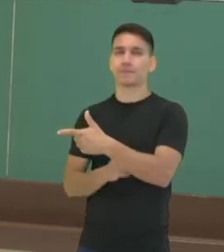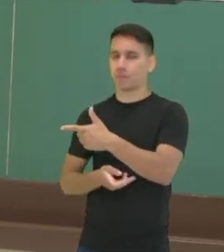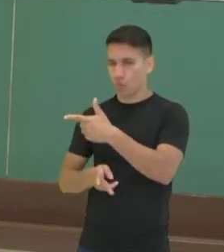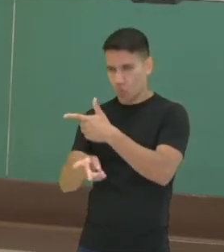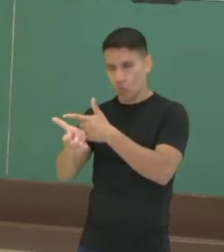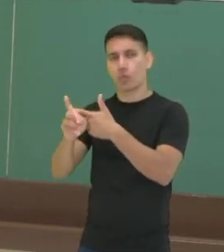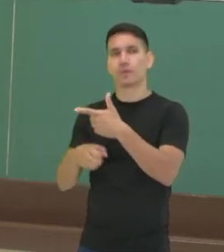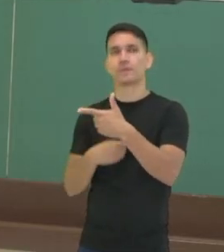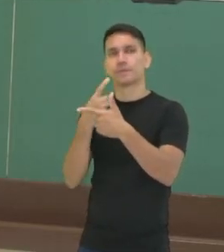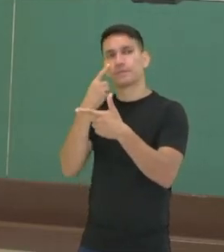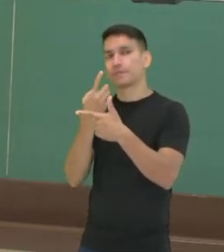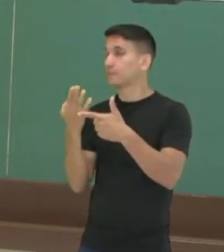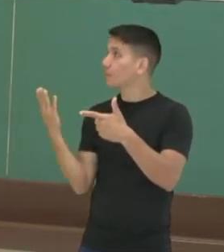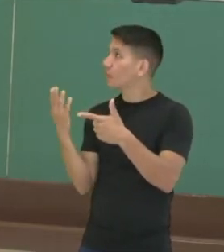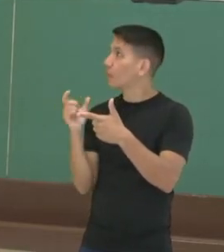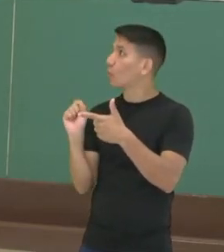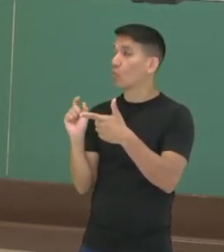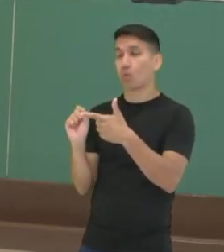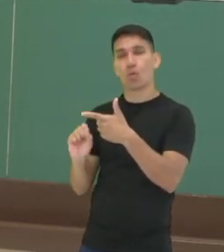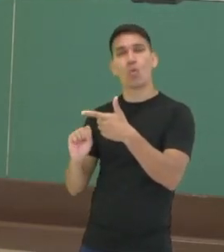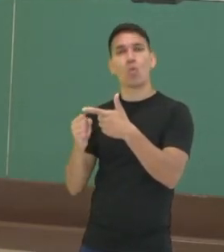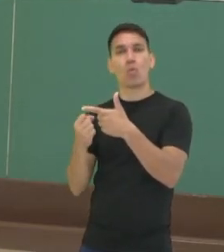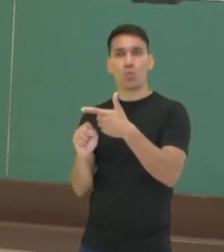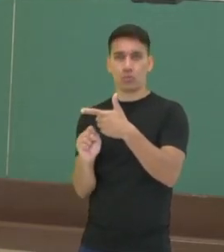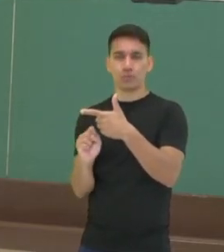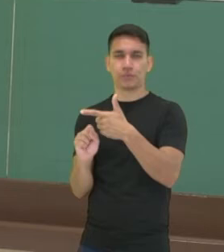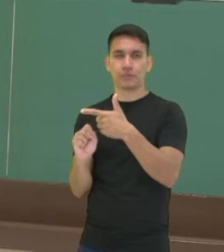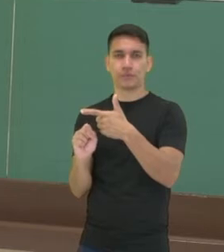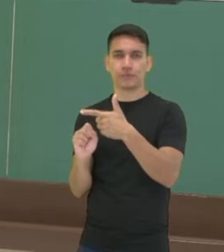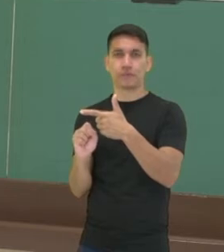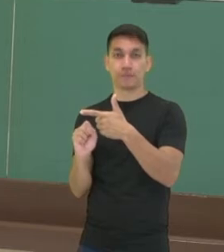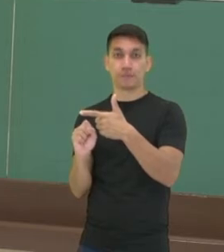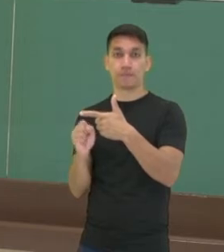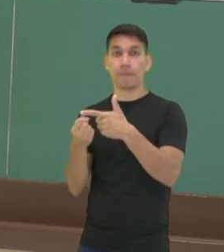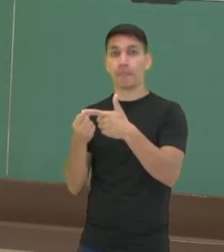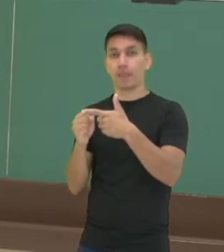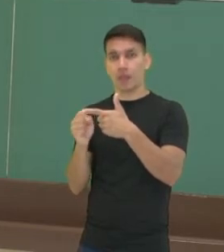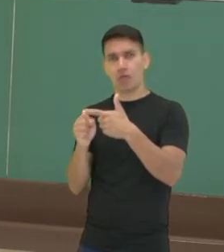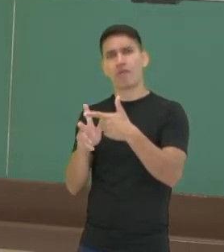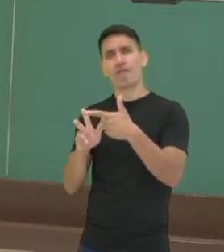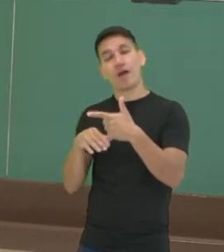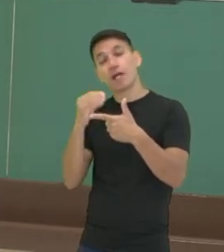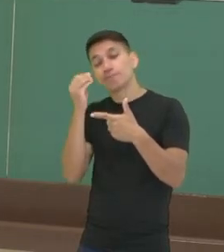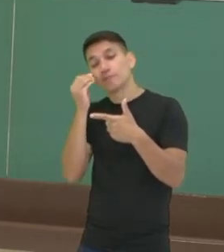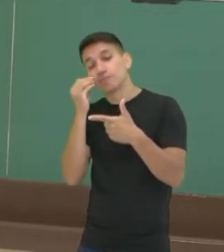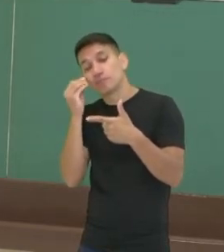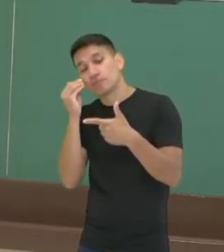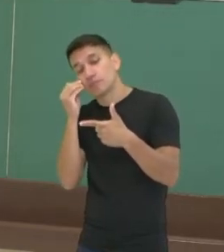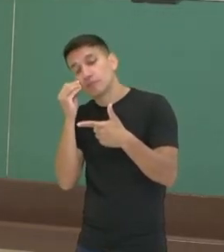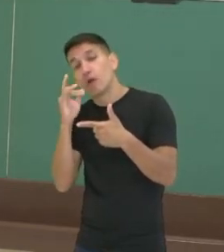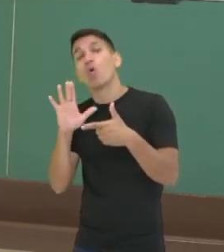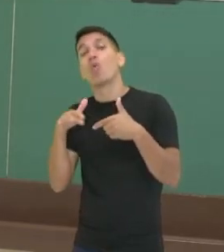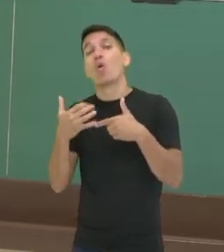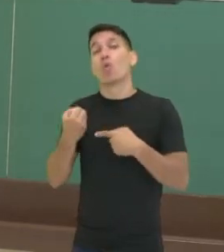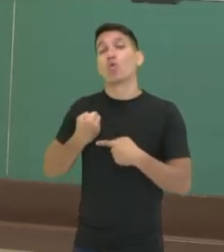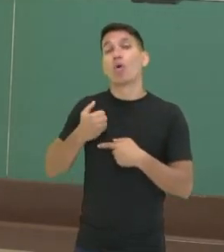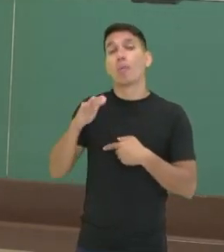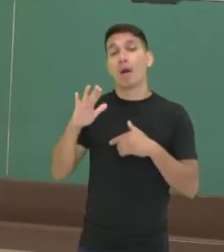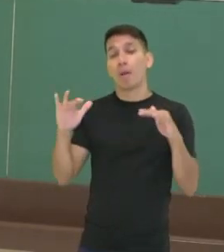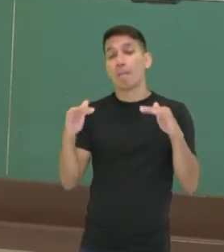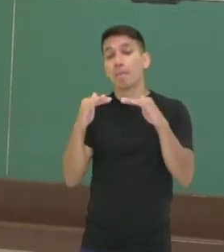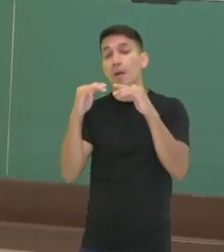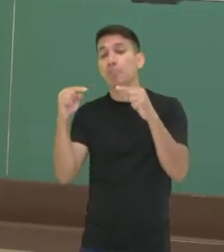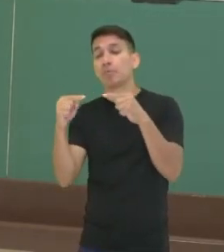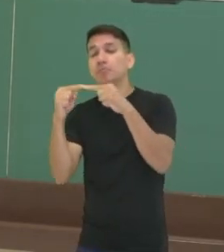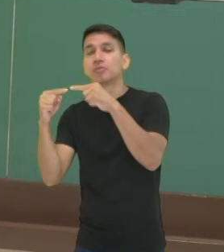continuando com a divisão. Aí vamos lá por 8, tá? Por 8 aí, se você for testando, vai ser o que vai mais se aproximar.